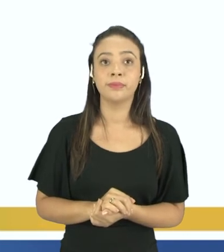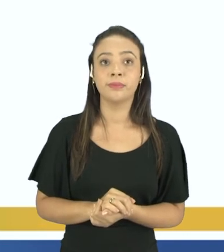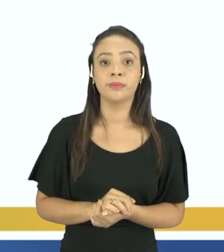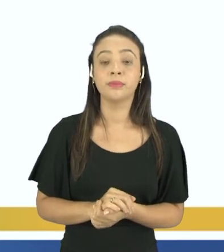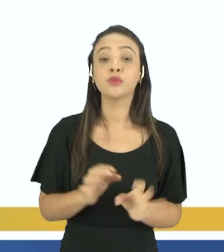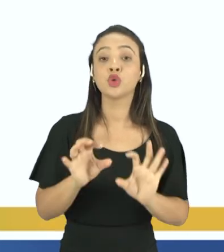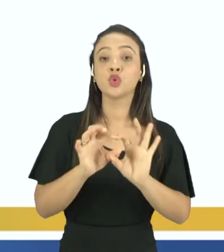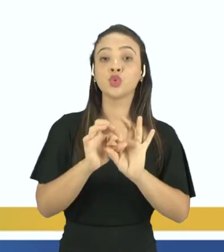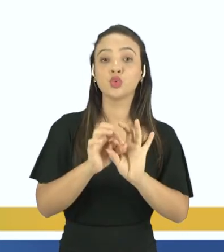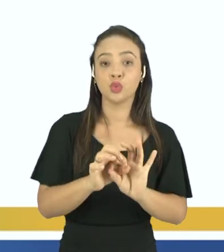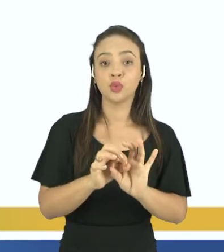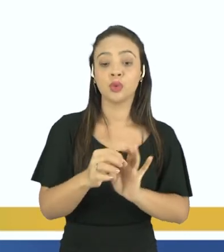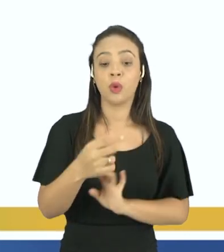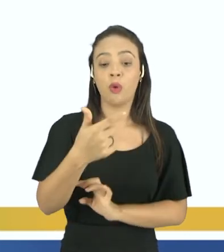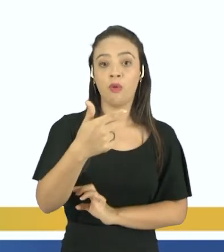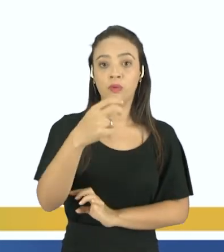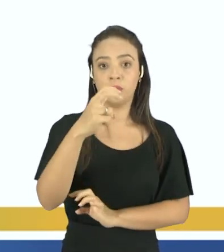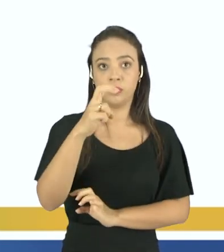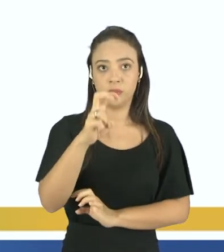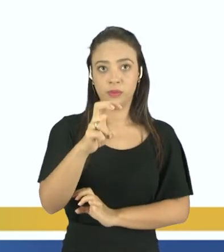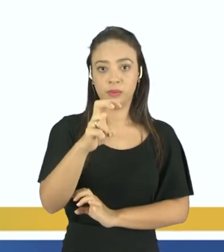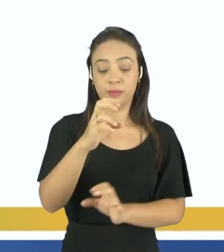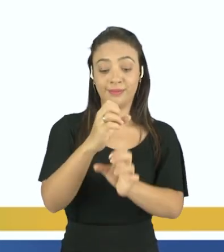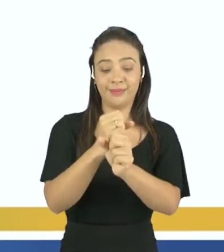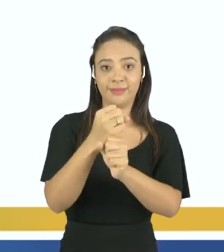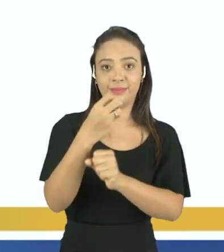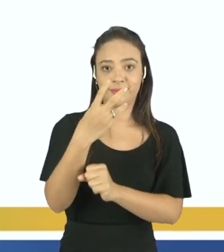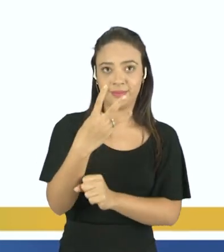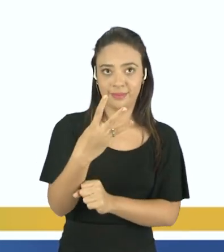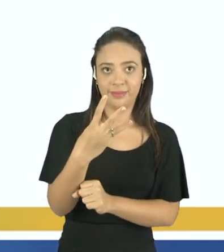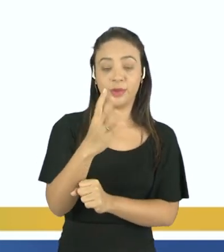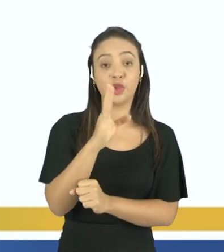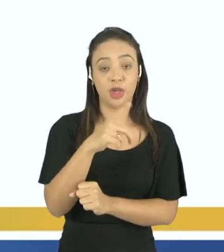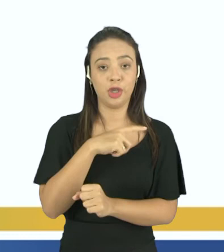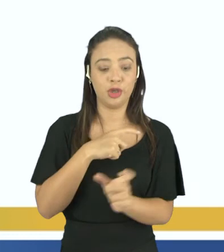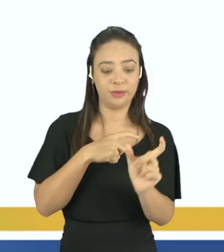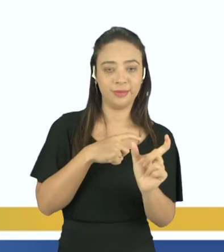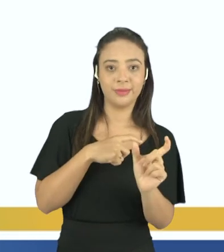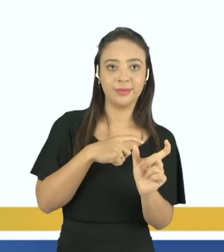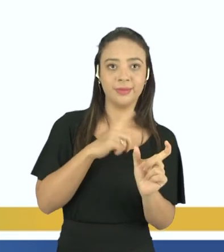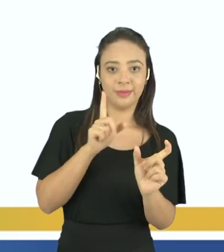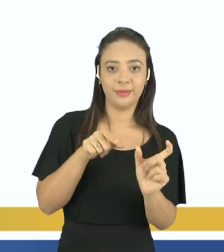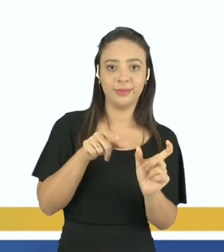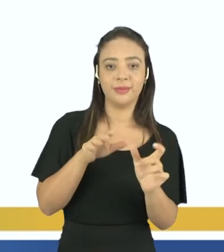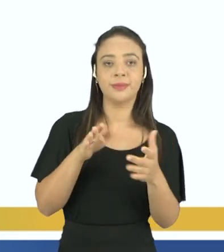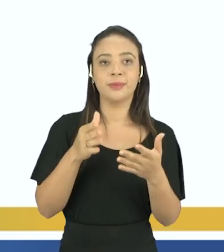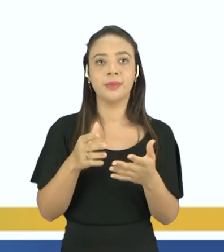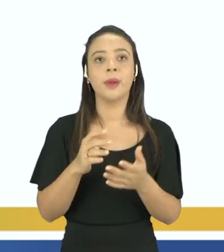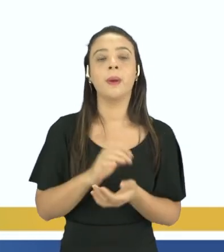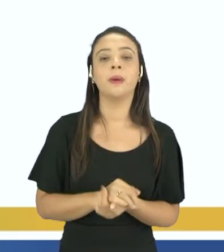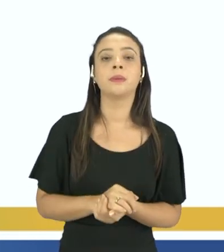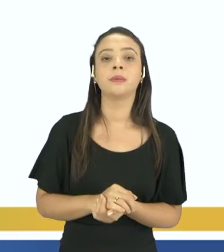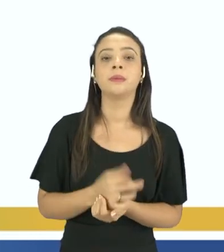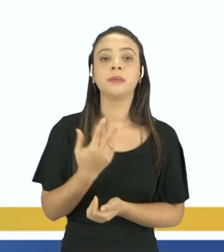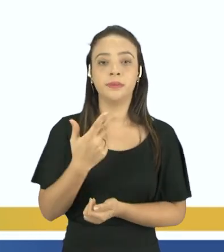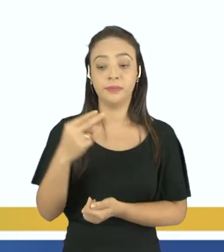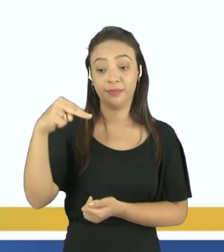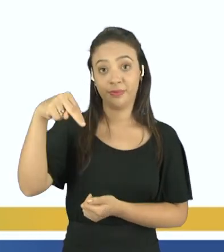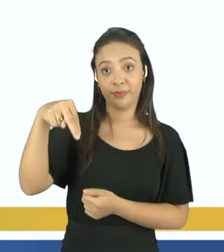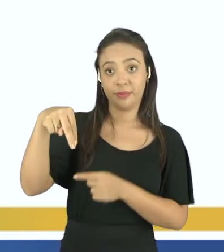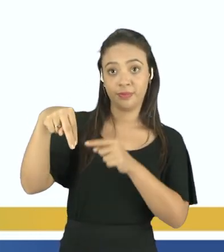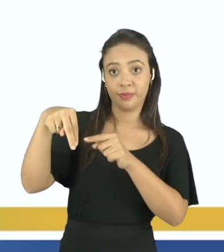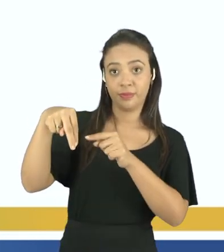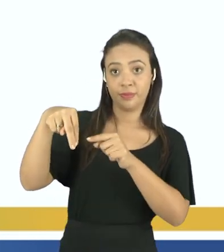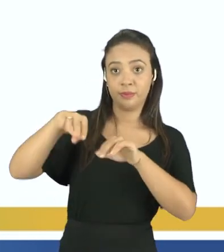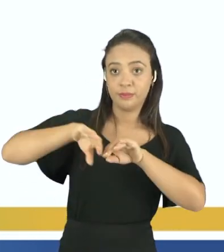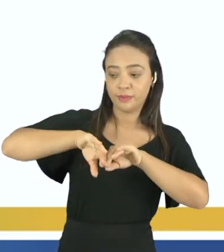junta com 25 que já tinha lá no primeiro membro da nossa igualdade então nós temos GN né aí que